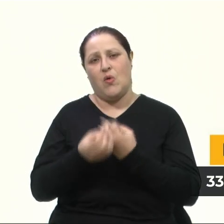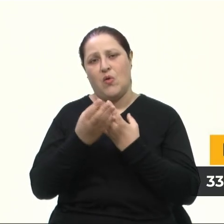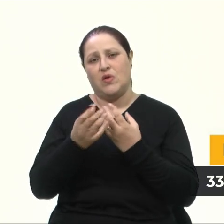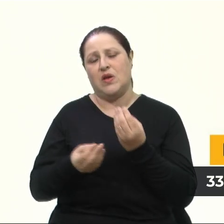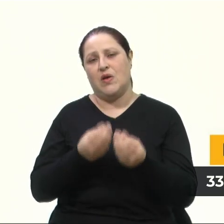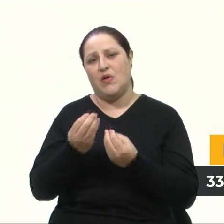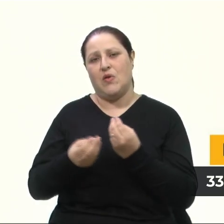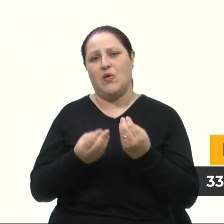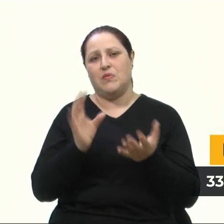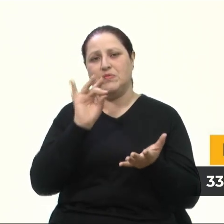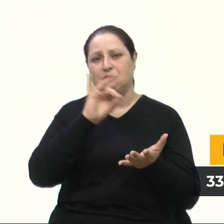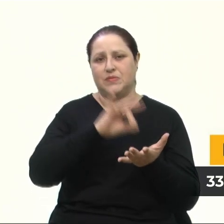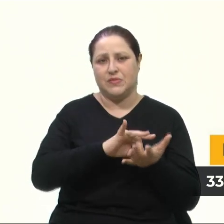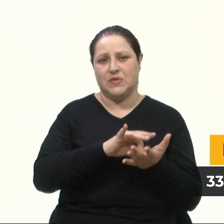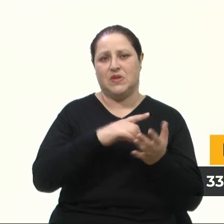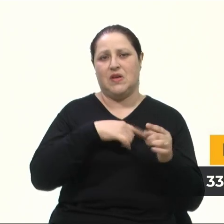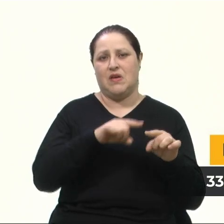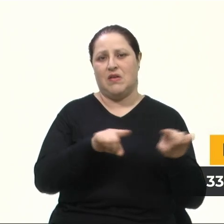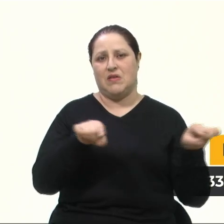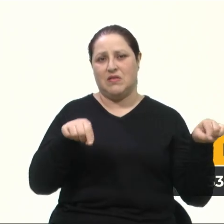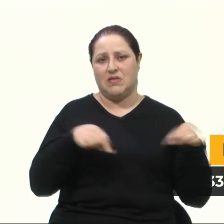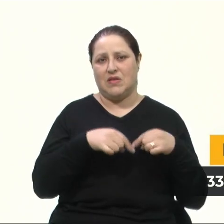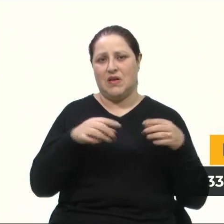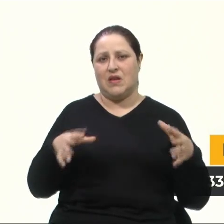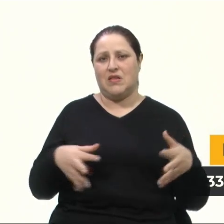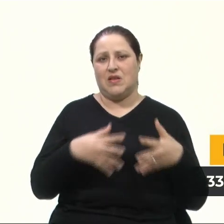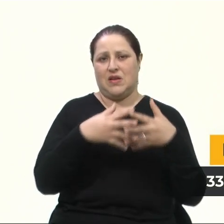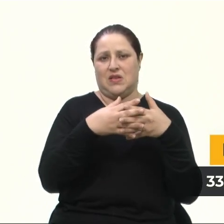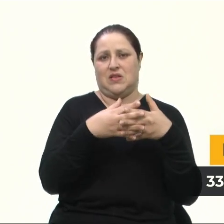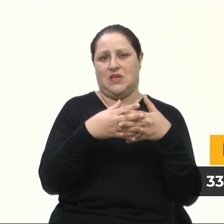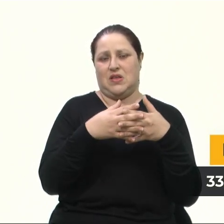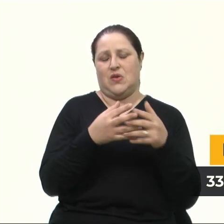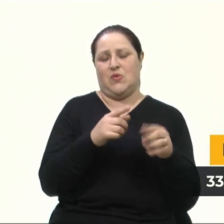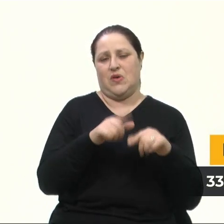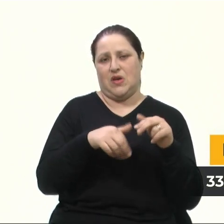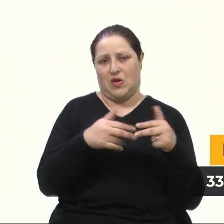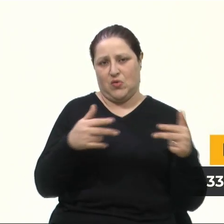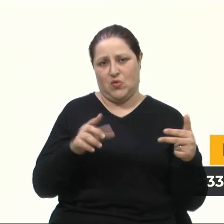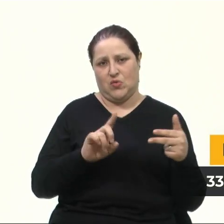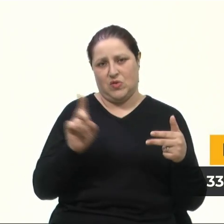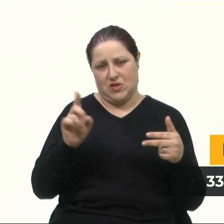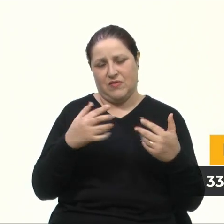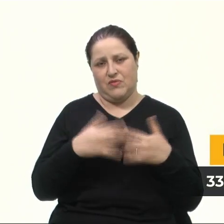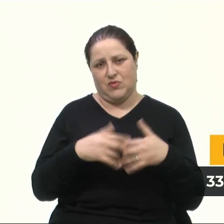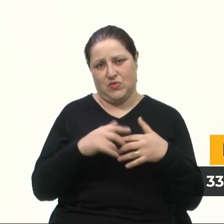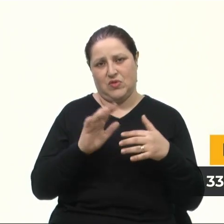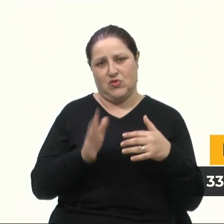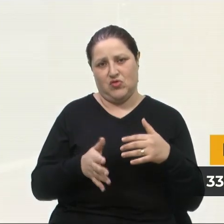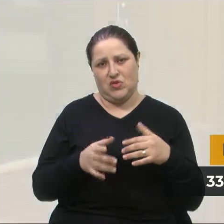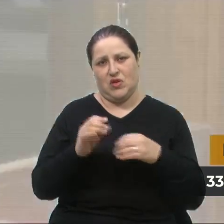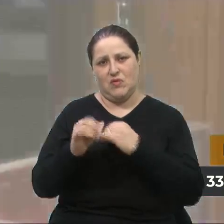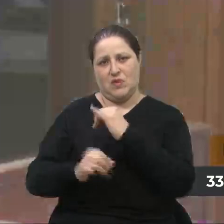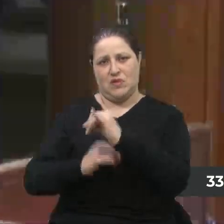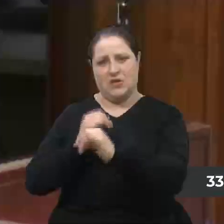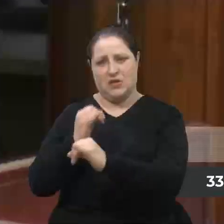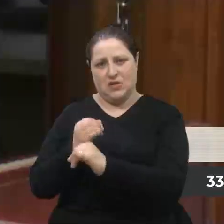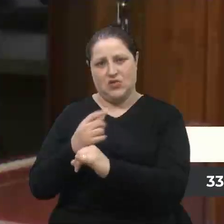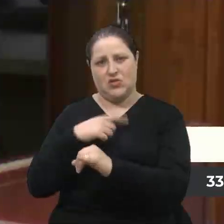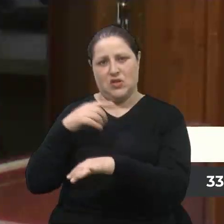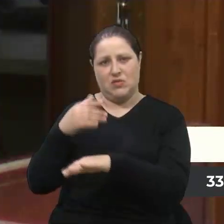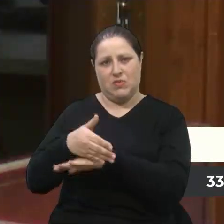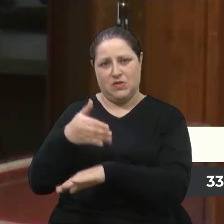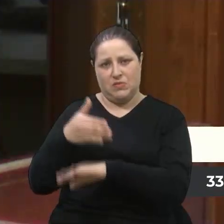das CIRS, as Salas de Integração e Recursos, que já funcionam por lá. E online, a gente vai ter a participação